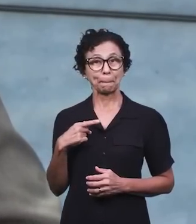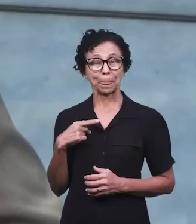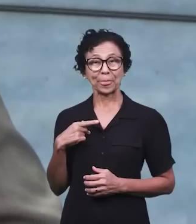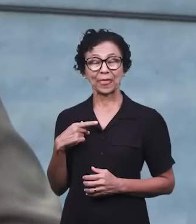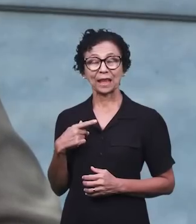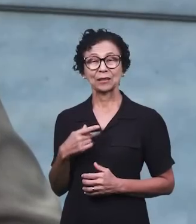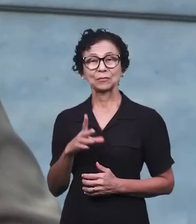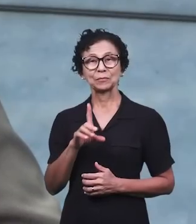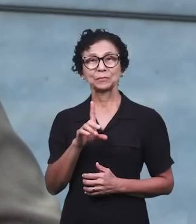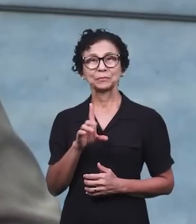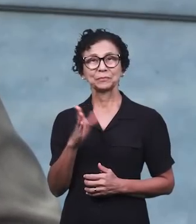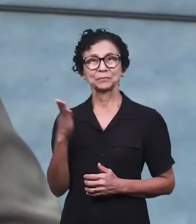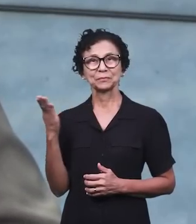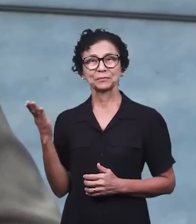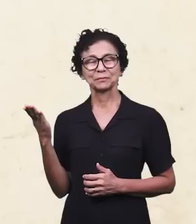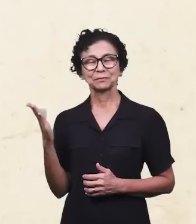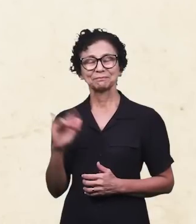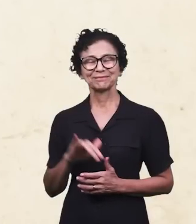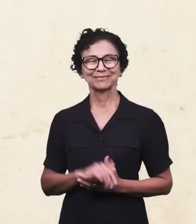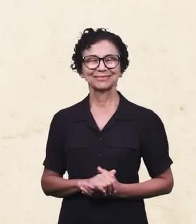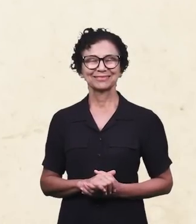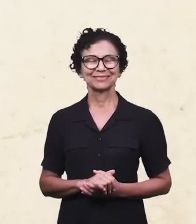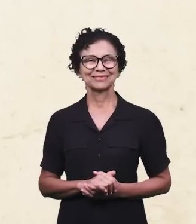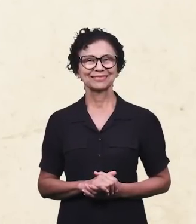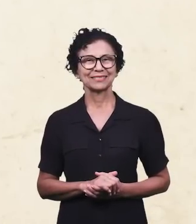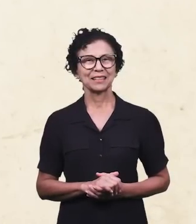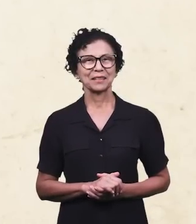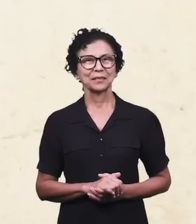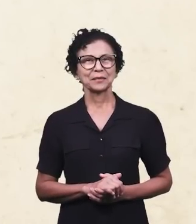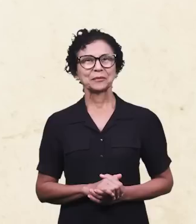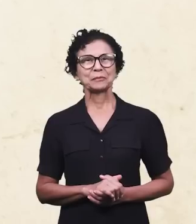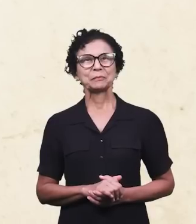Almeida. Então, fala, pastor.